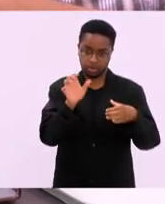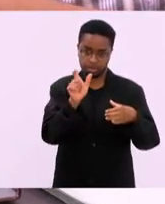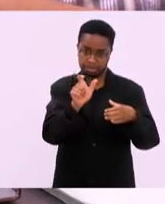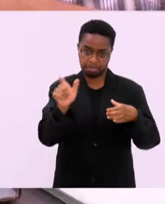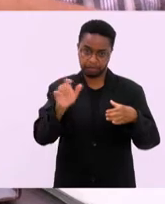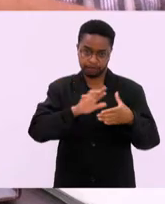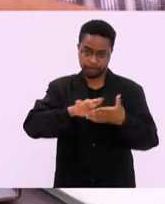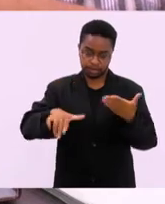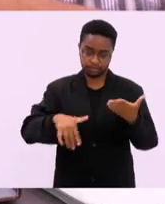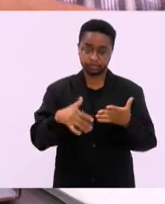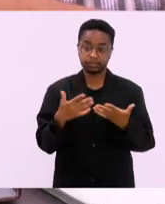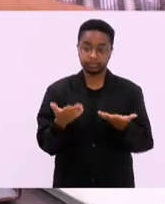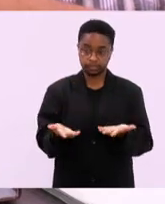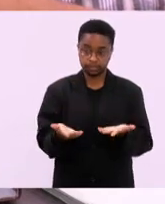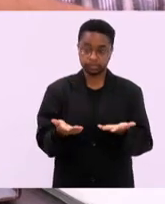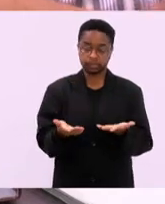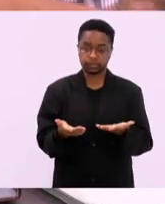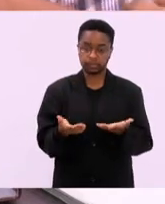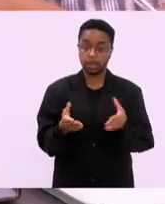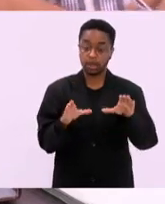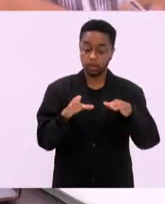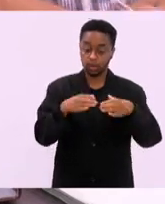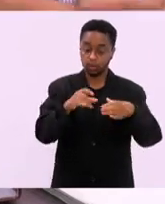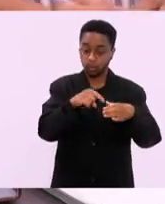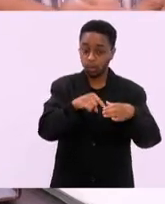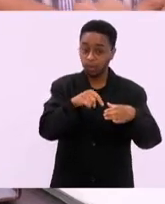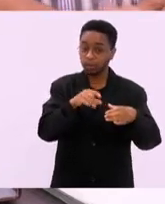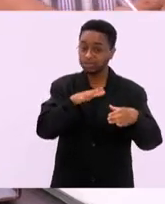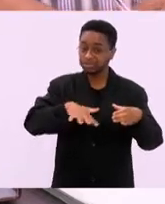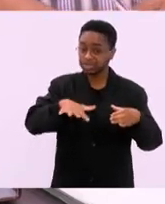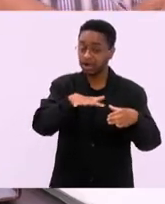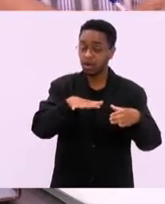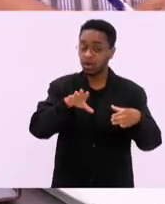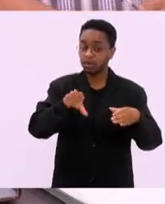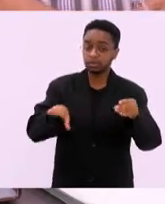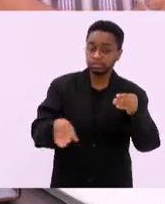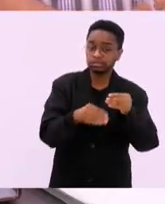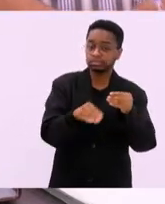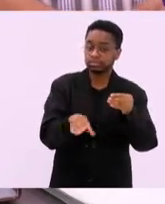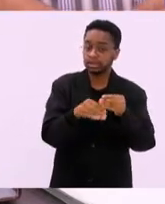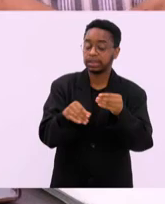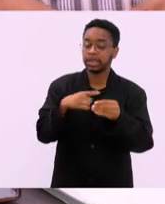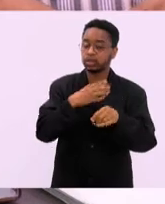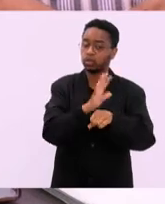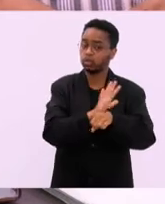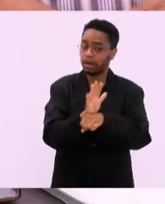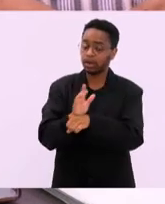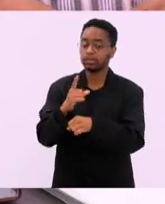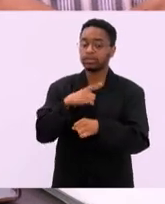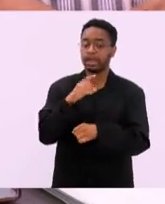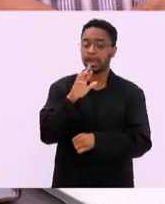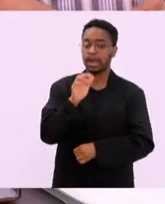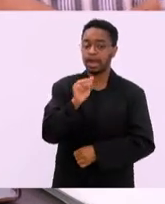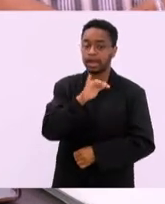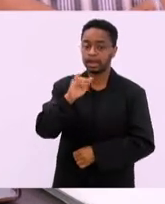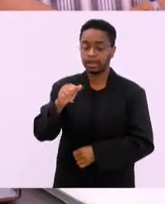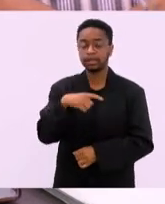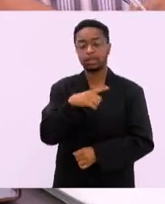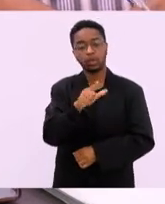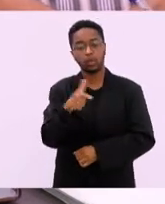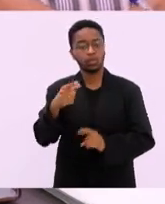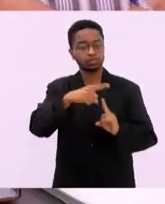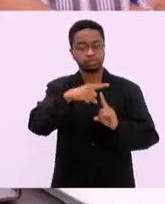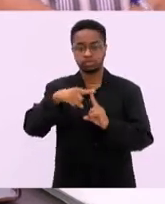tudo, né? É. E nessa classe genérica inclui tubarões e raias, etc., sendo que alguns estão ameaçados e outros